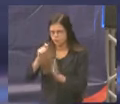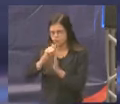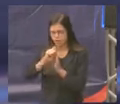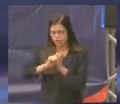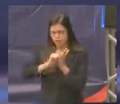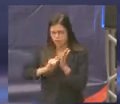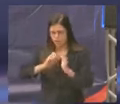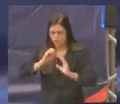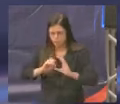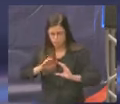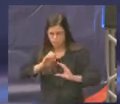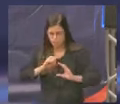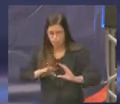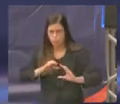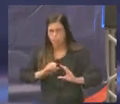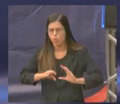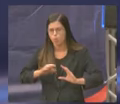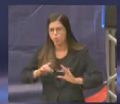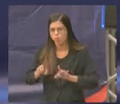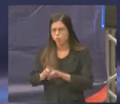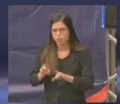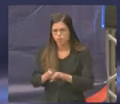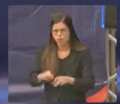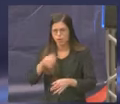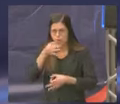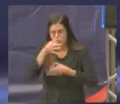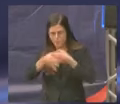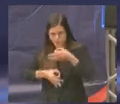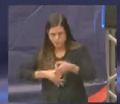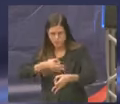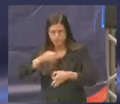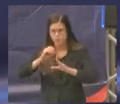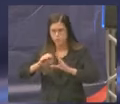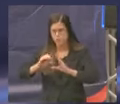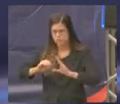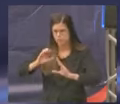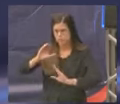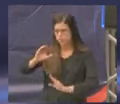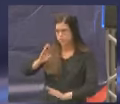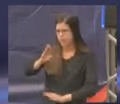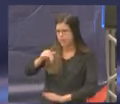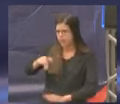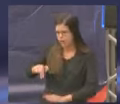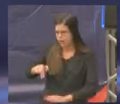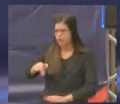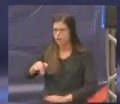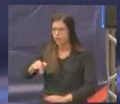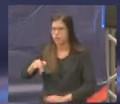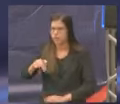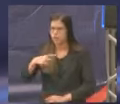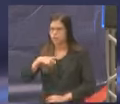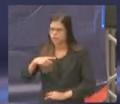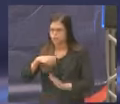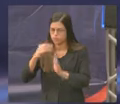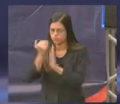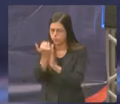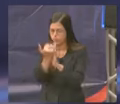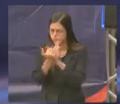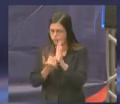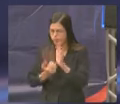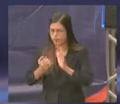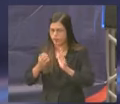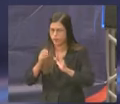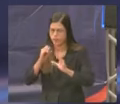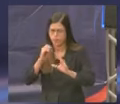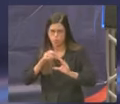era comentarista da TV Globo, comentarista da CBN, e tinha um programa na Globo